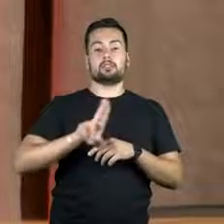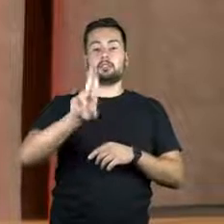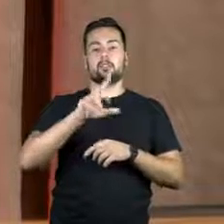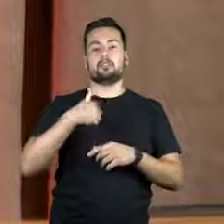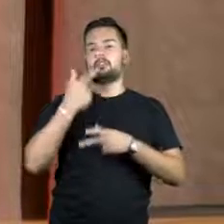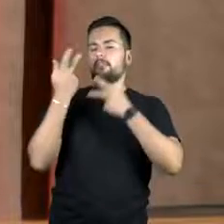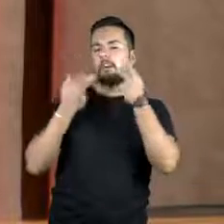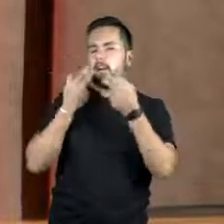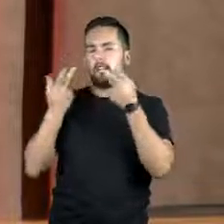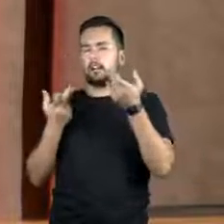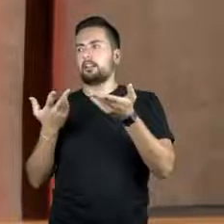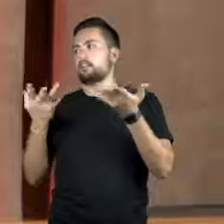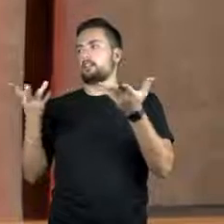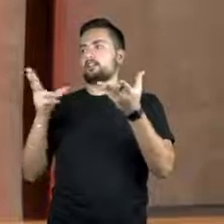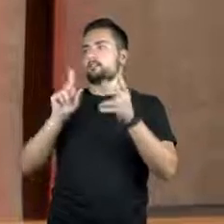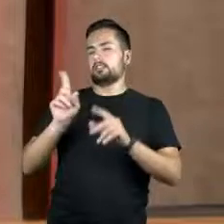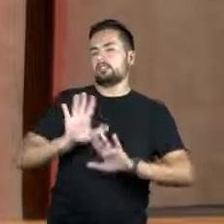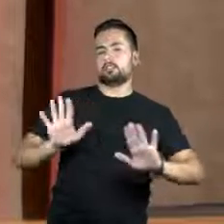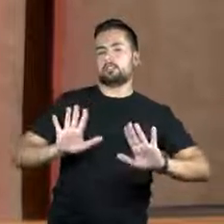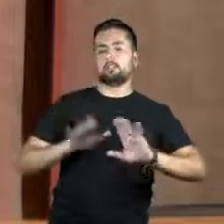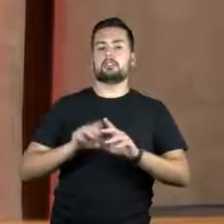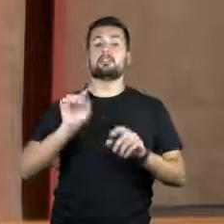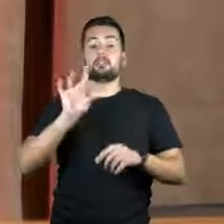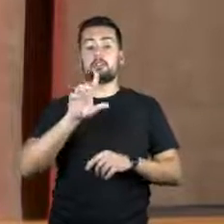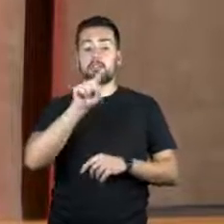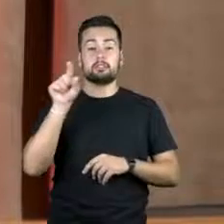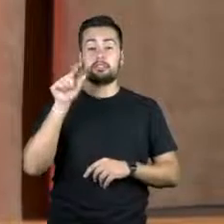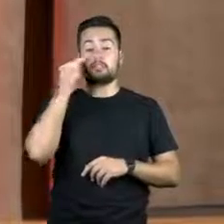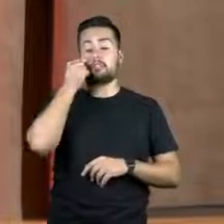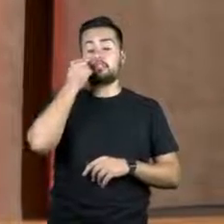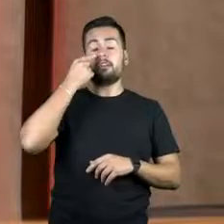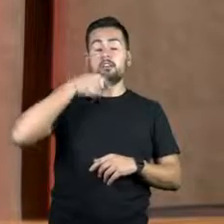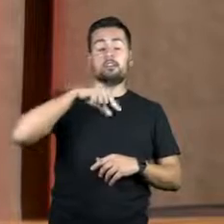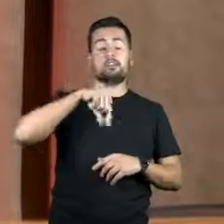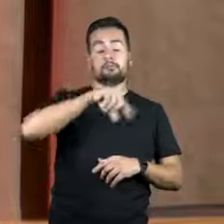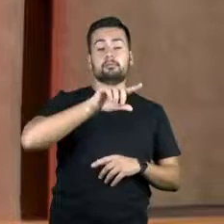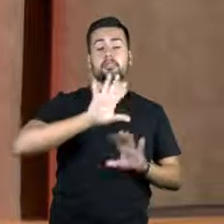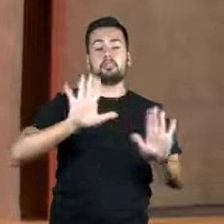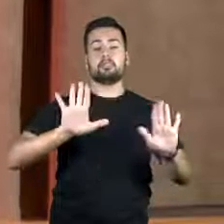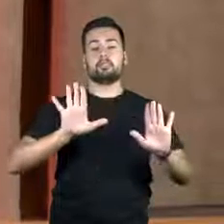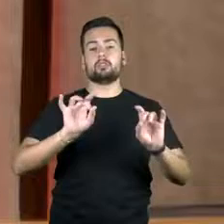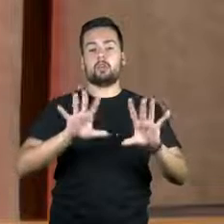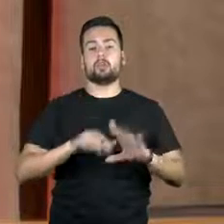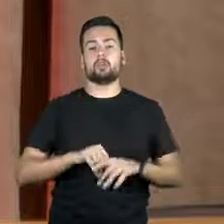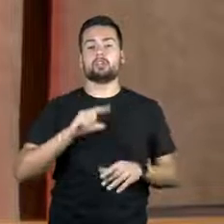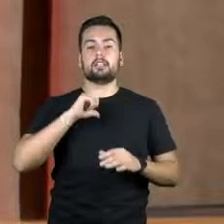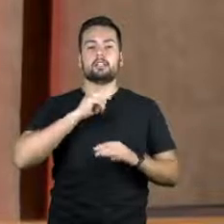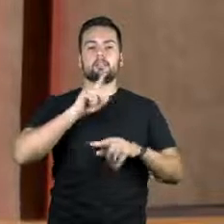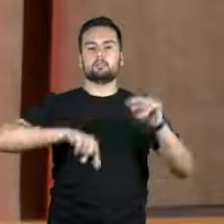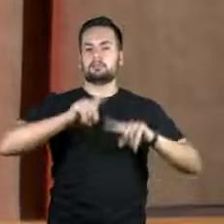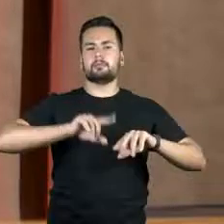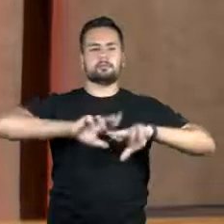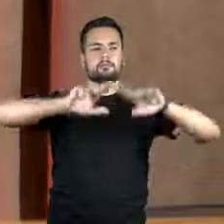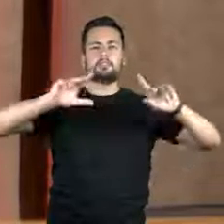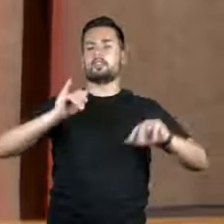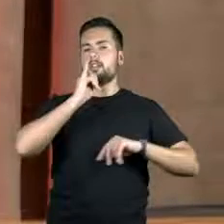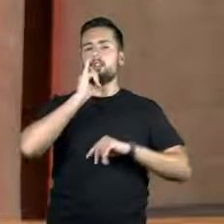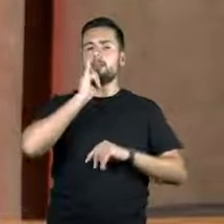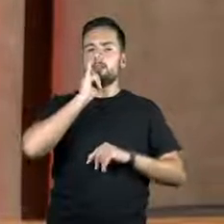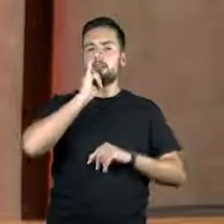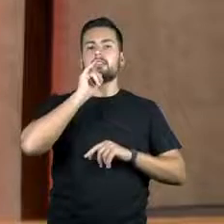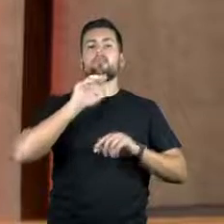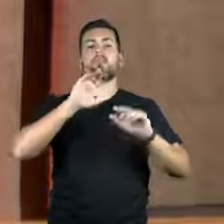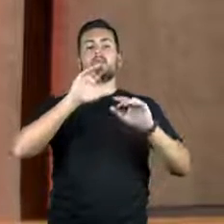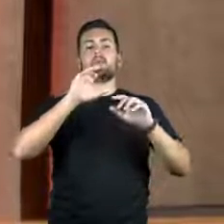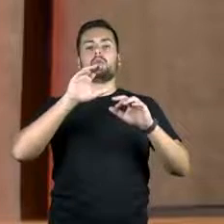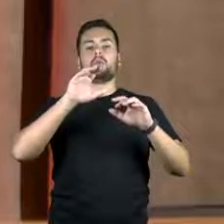tipo, acredite em mim. Né? Vai lá e veja. Tá? Tem muito material que exemplifica e mostra esse conteúdo teórico que o